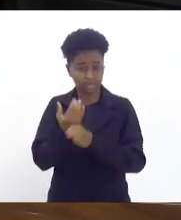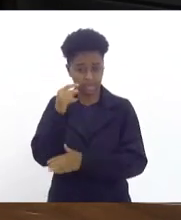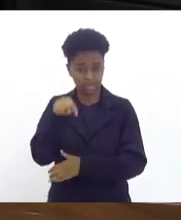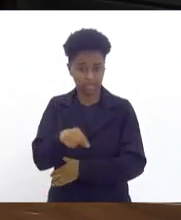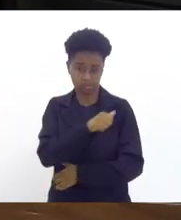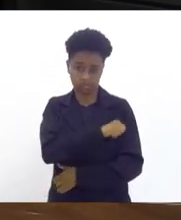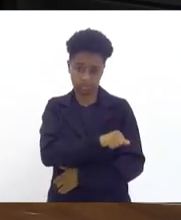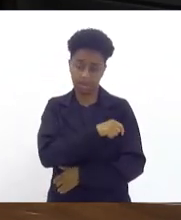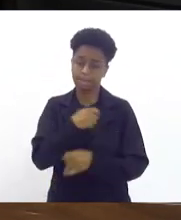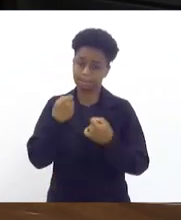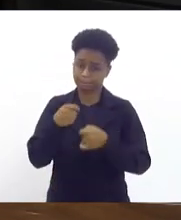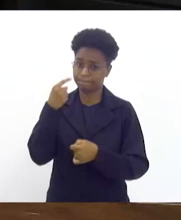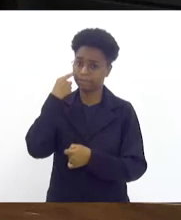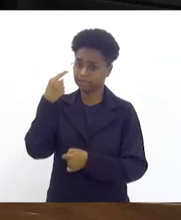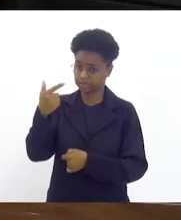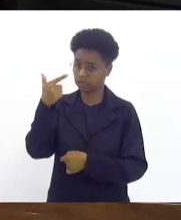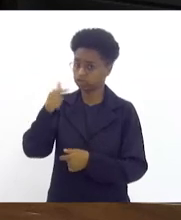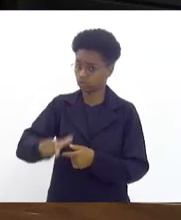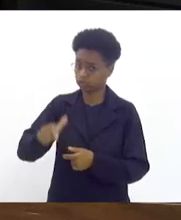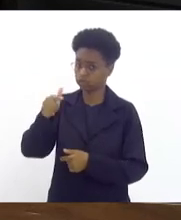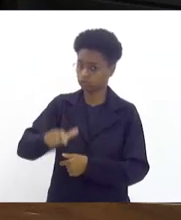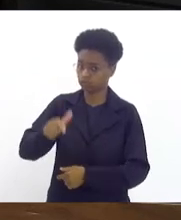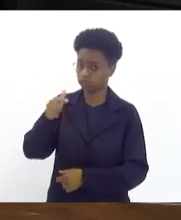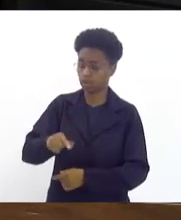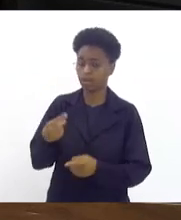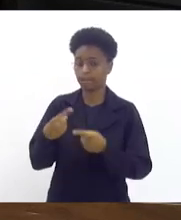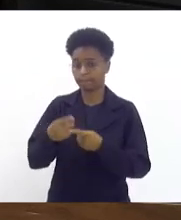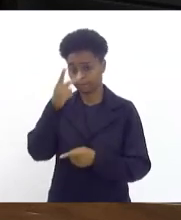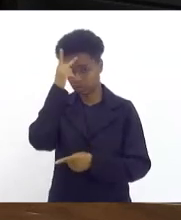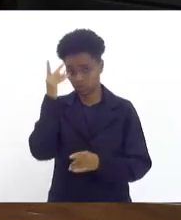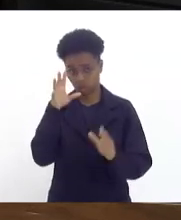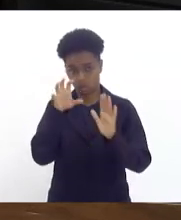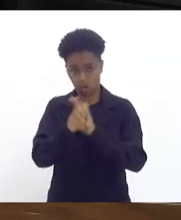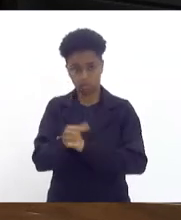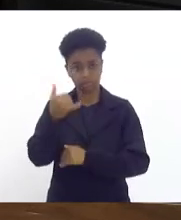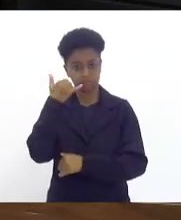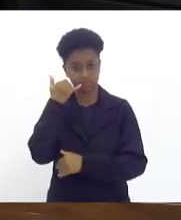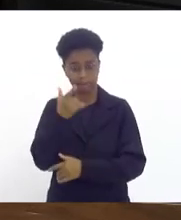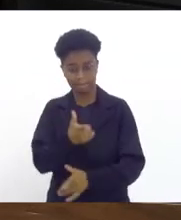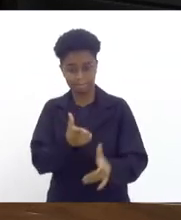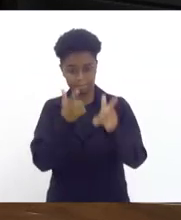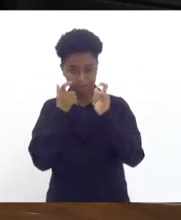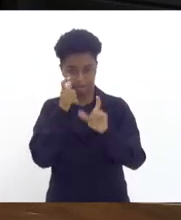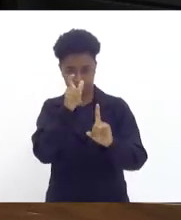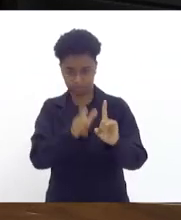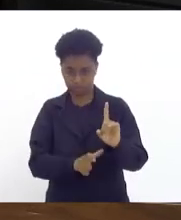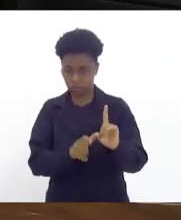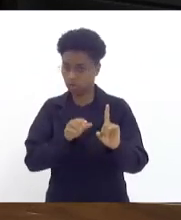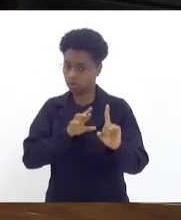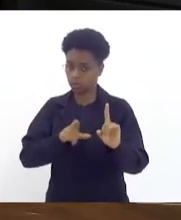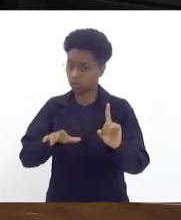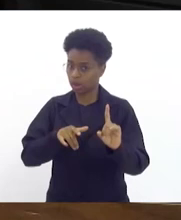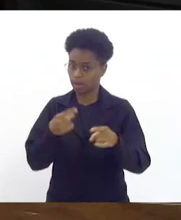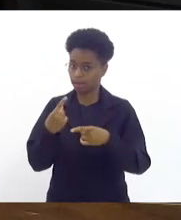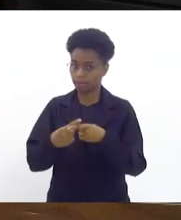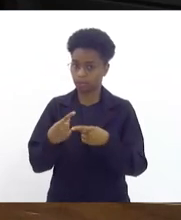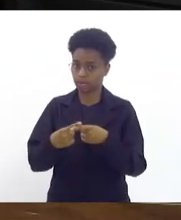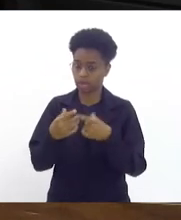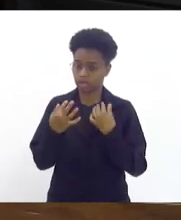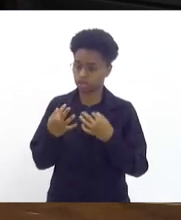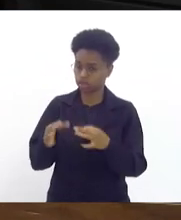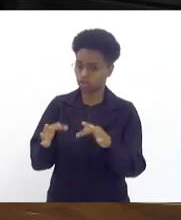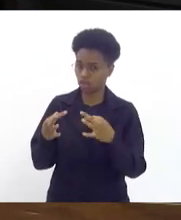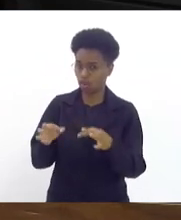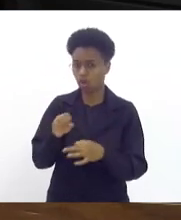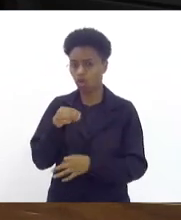10 vezes uma pessoa que rouba um celular e matar alguém não é porque ele tá com uma dor